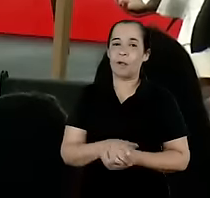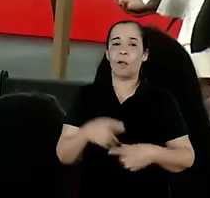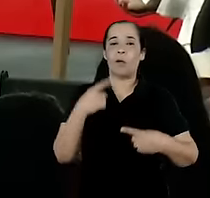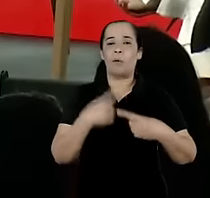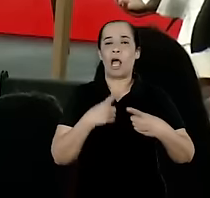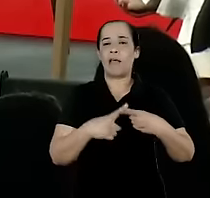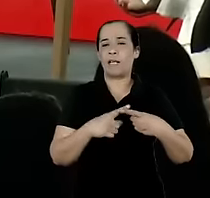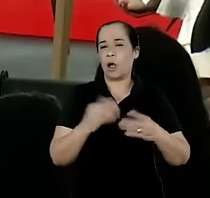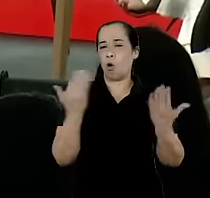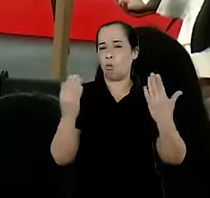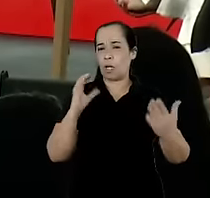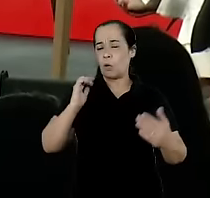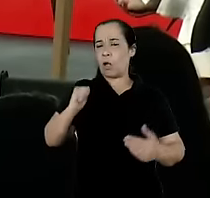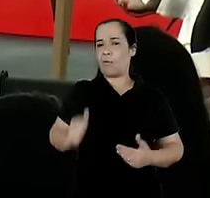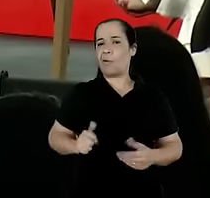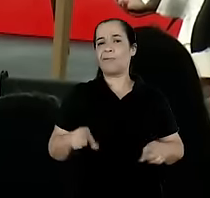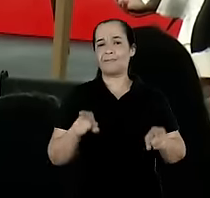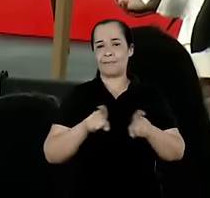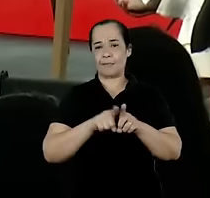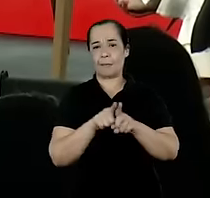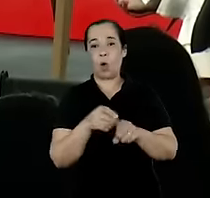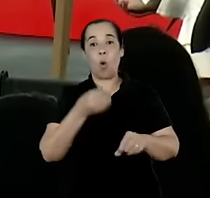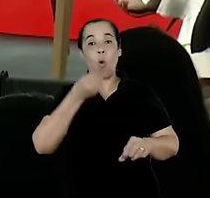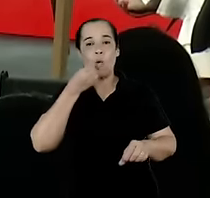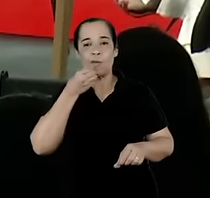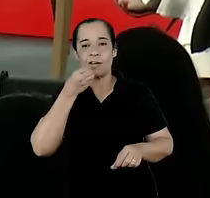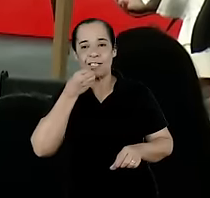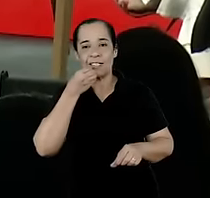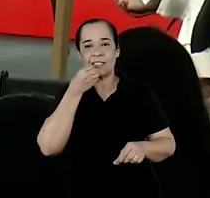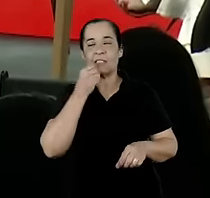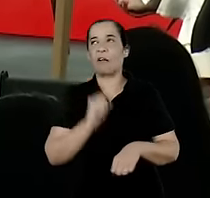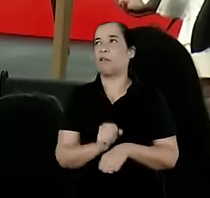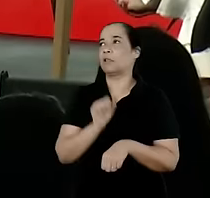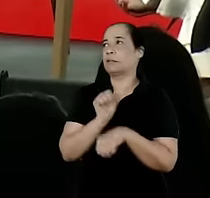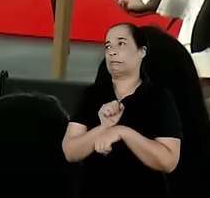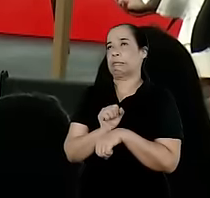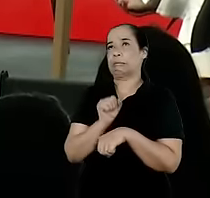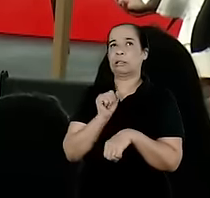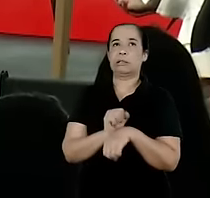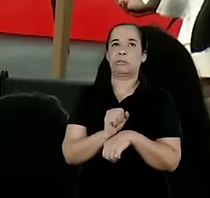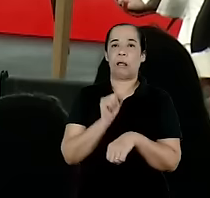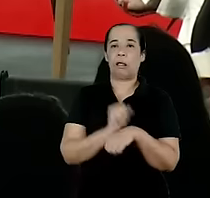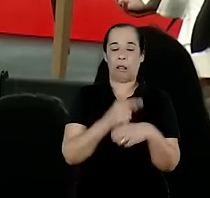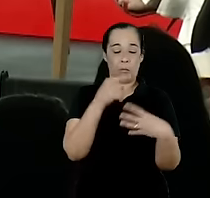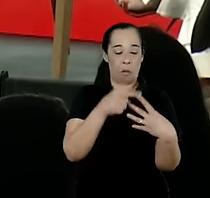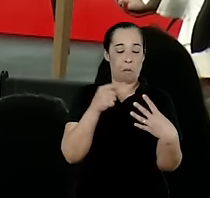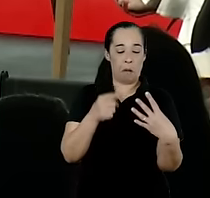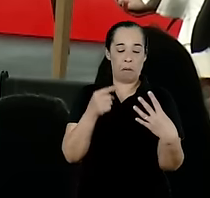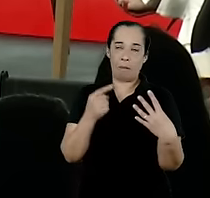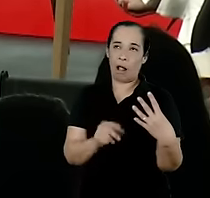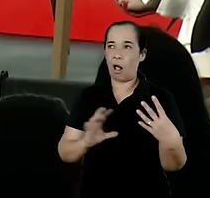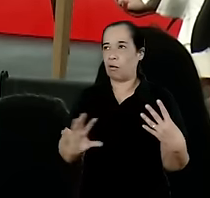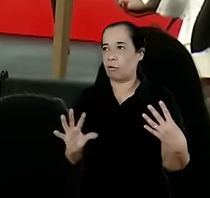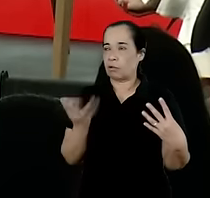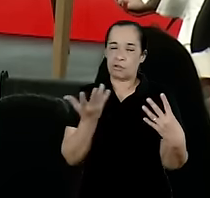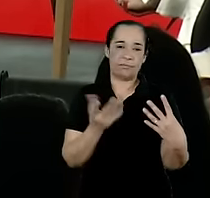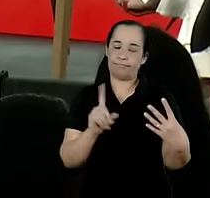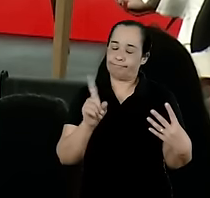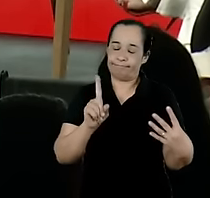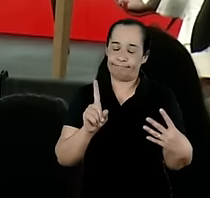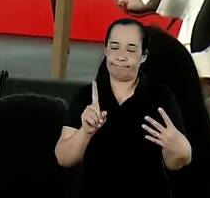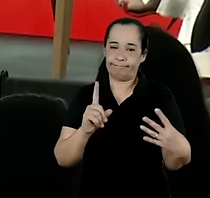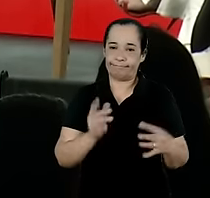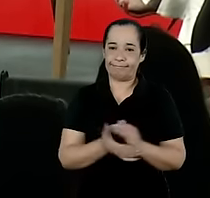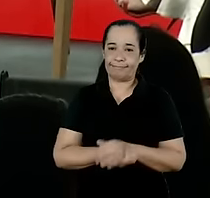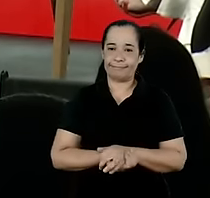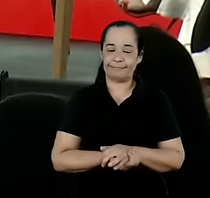disso também né Sem no curso de oportunidade de ficar esperando com todo o cenário de volatilidade esperando o que vai acontecer esperando definições tava de